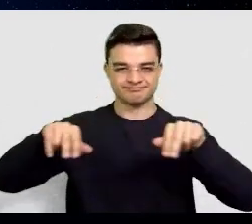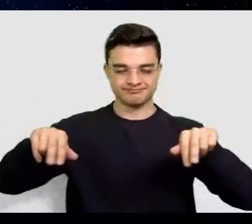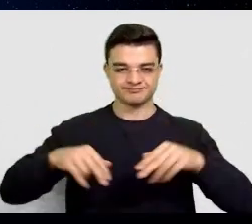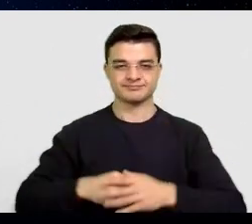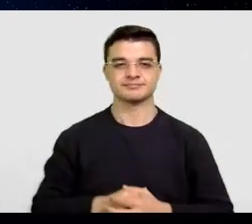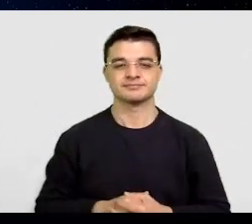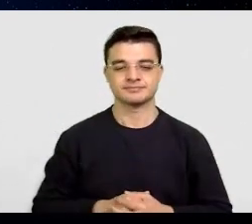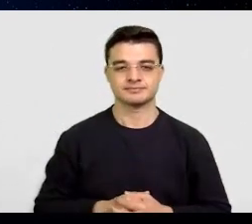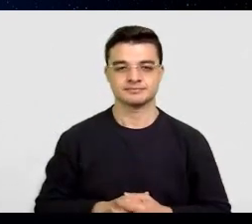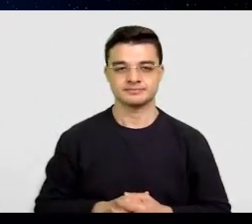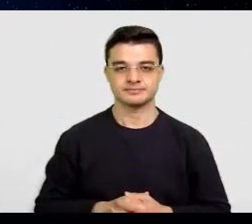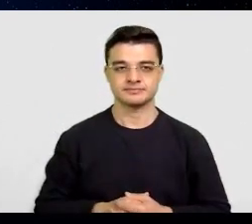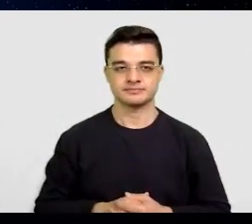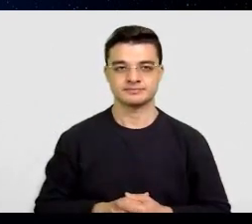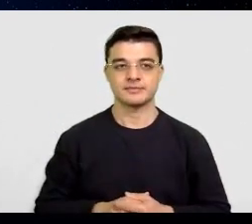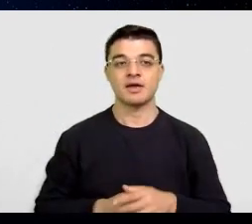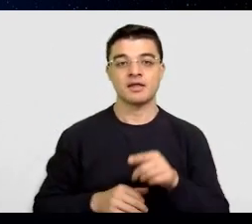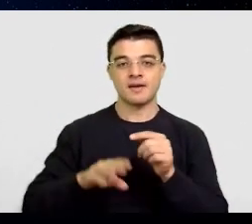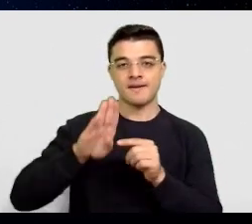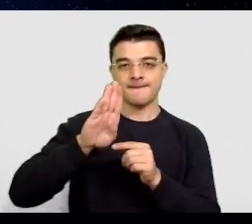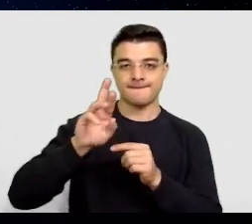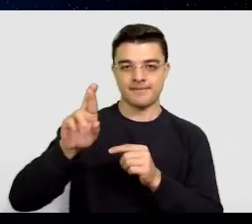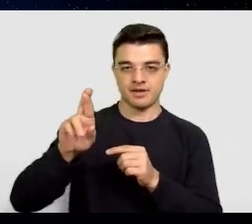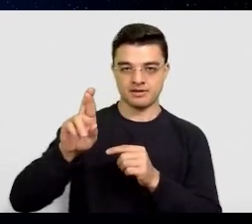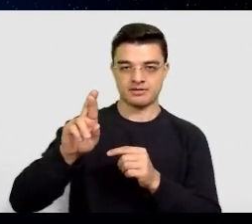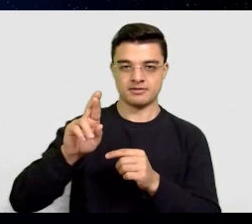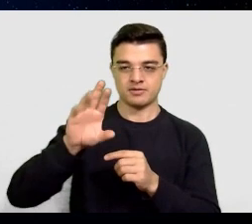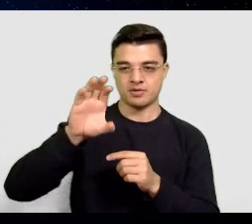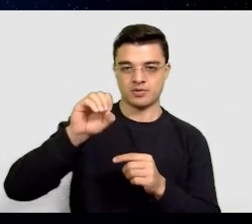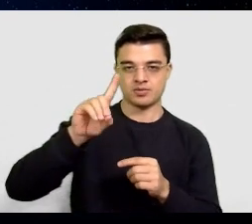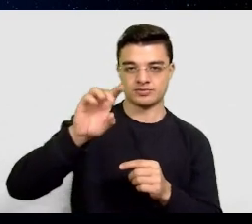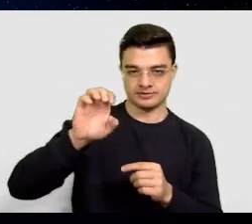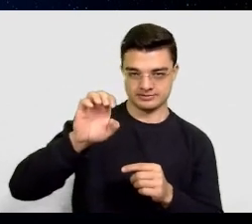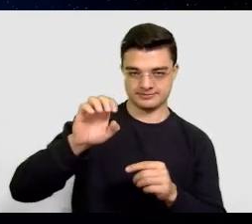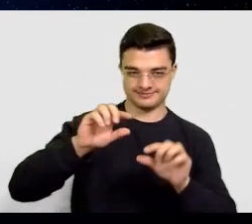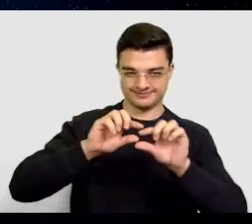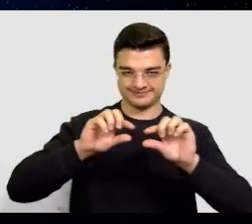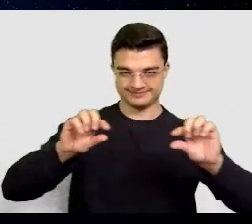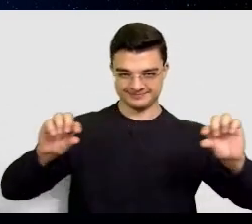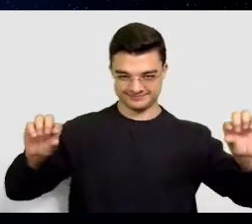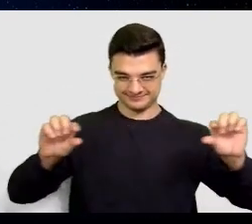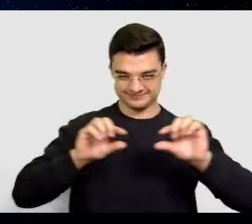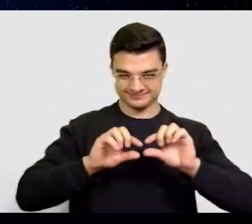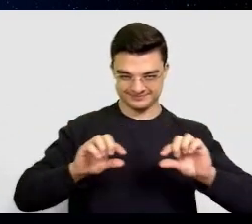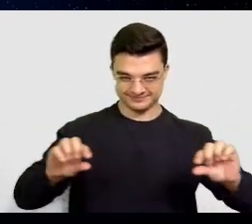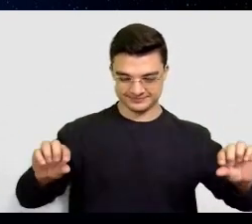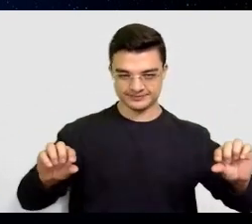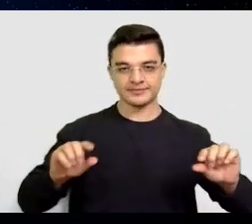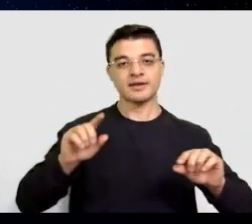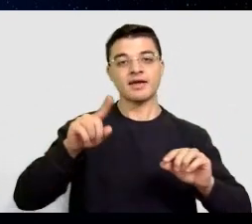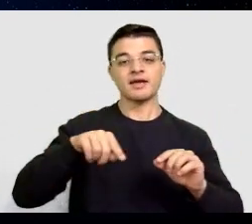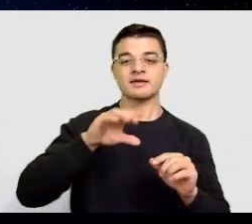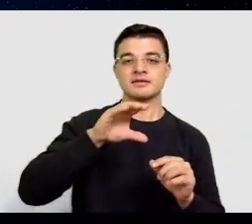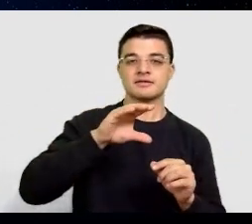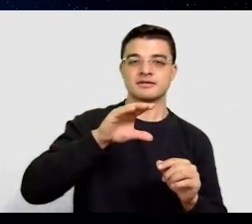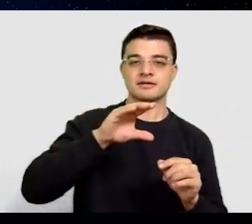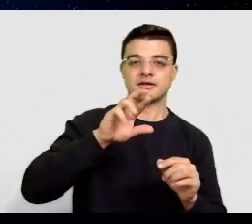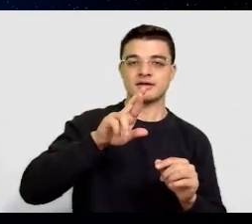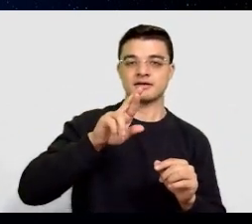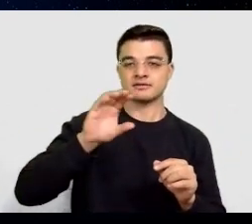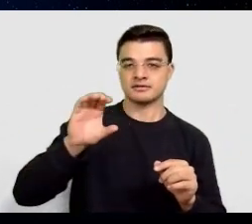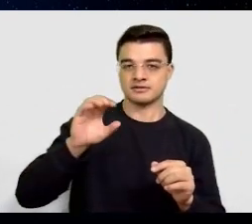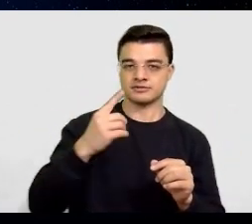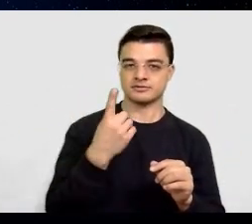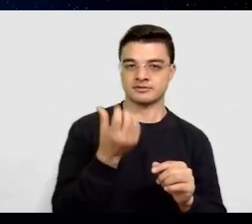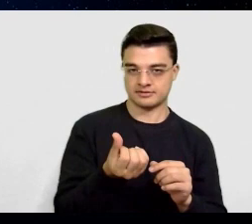ponto importante desse BR Code é que o ID de 63 ali é um CRC 16, ou seja, para